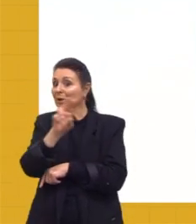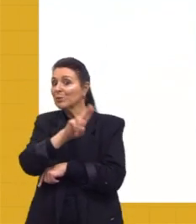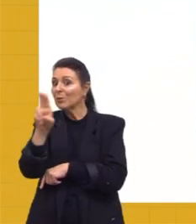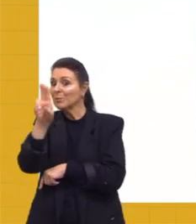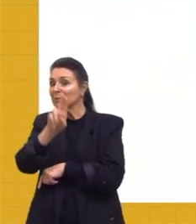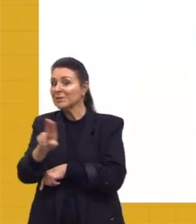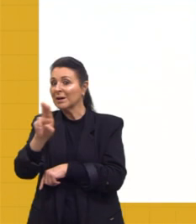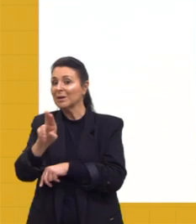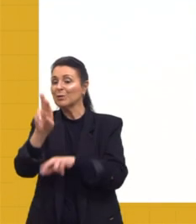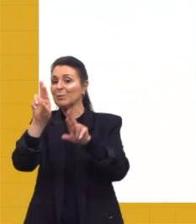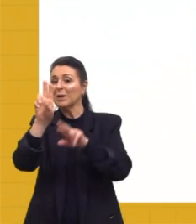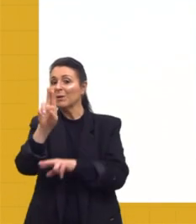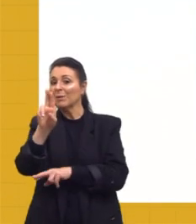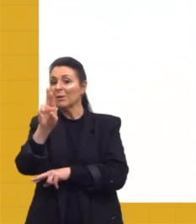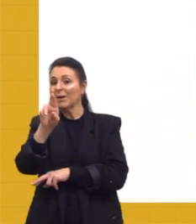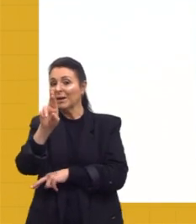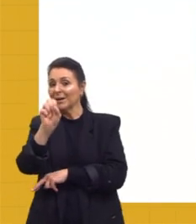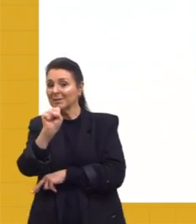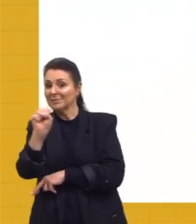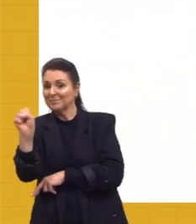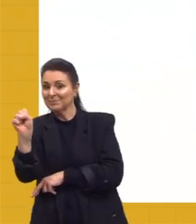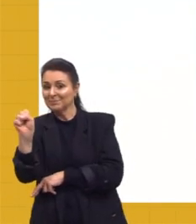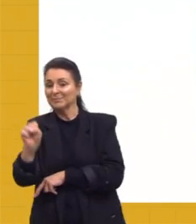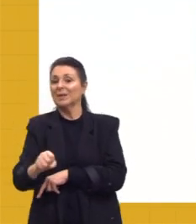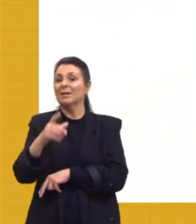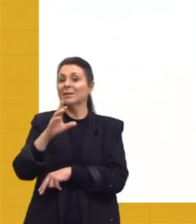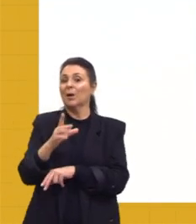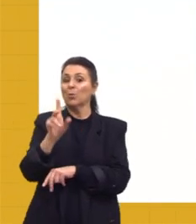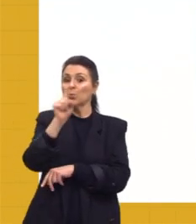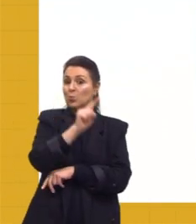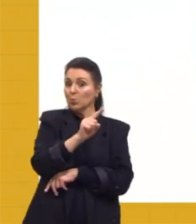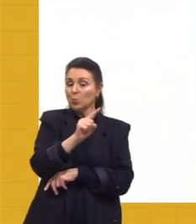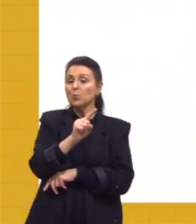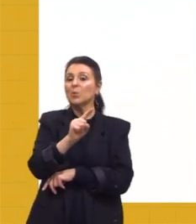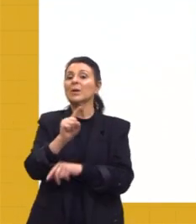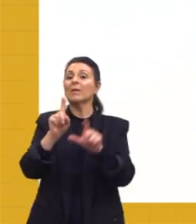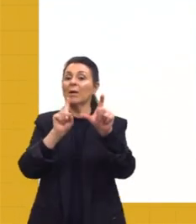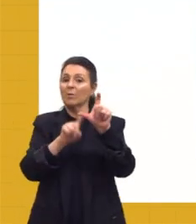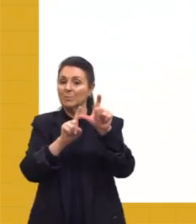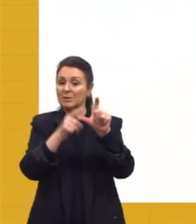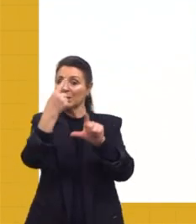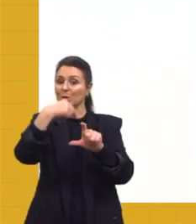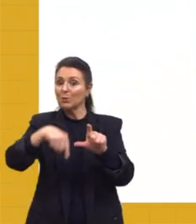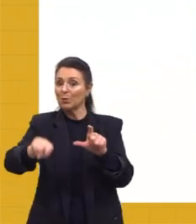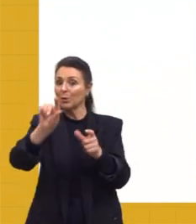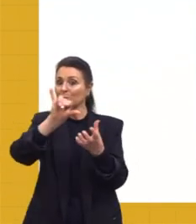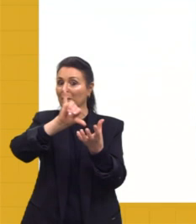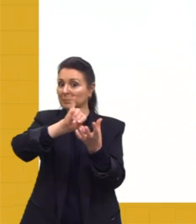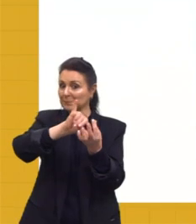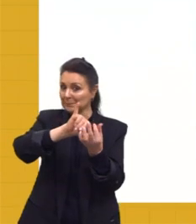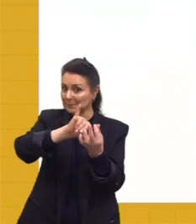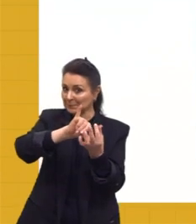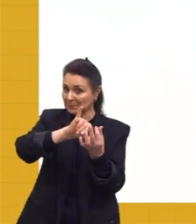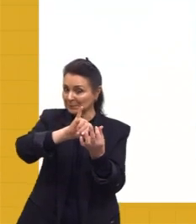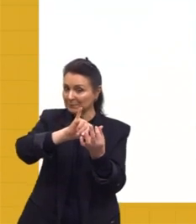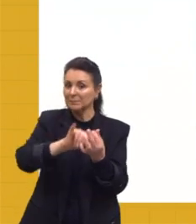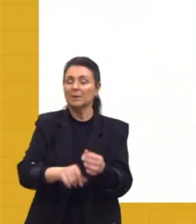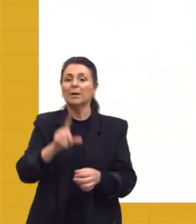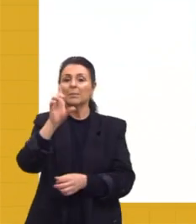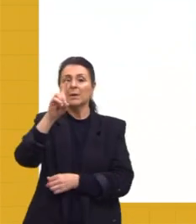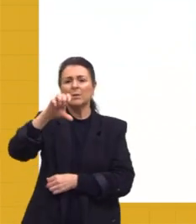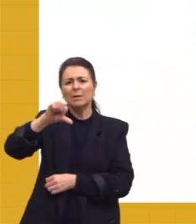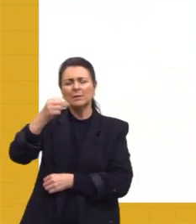Soviética tá a gurizada então cosmonauta é comunista e o Astronauta é o capitalismo se a gente parar para isso tá